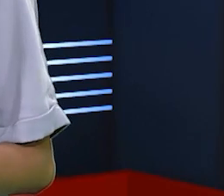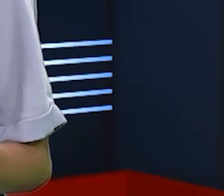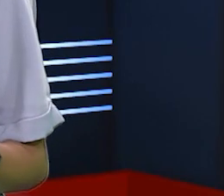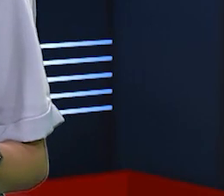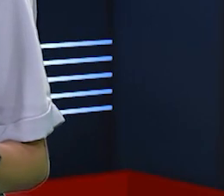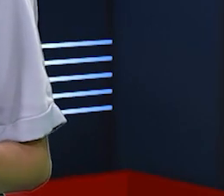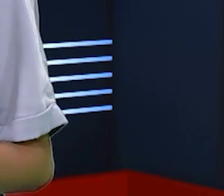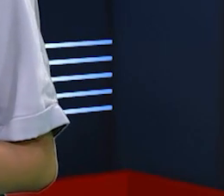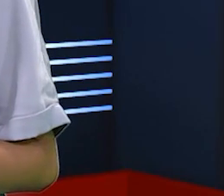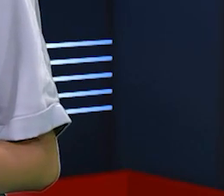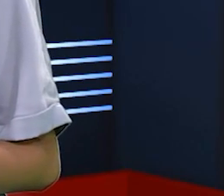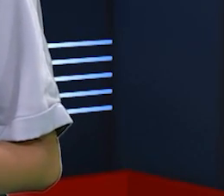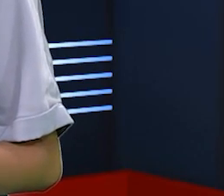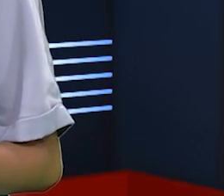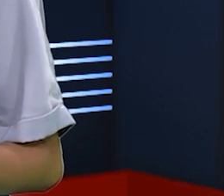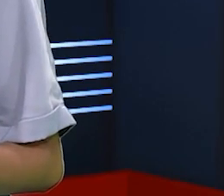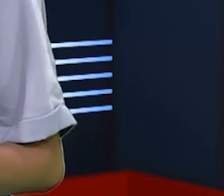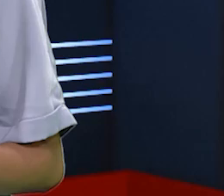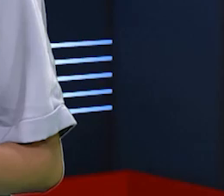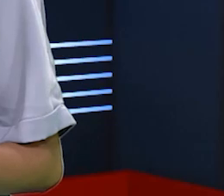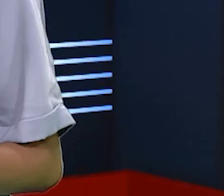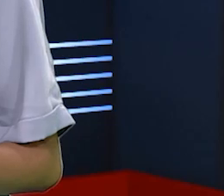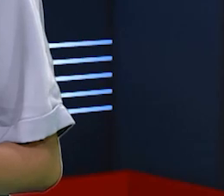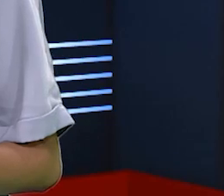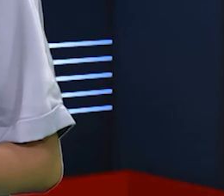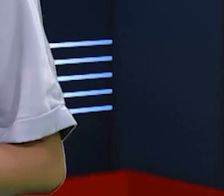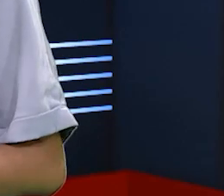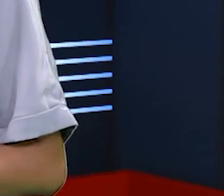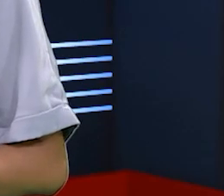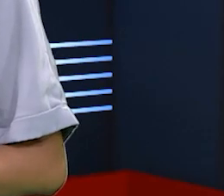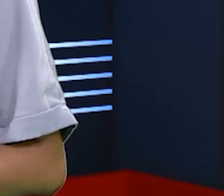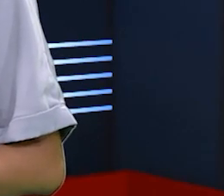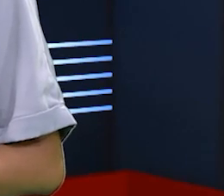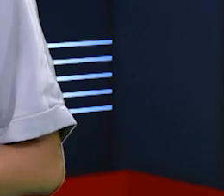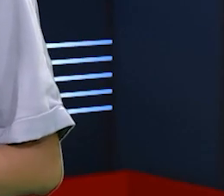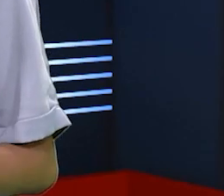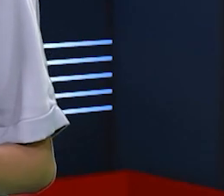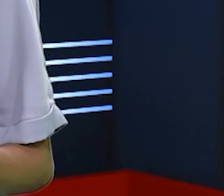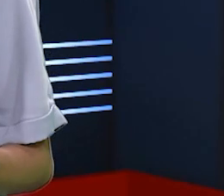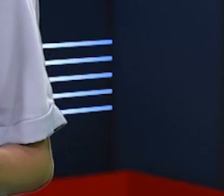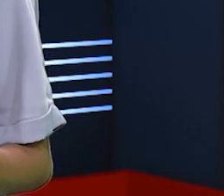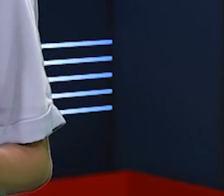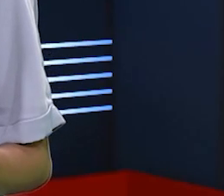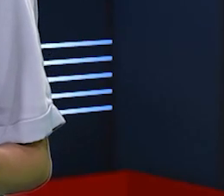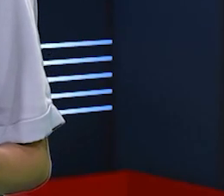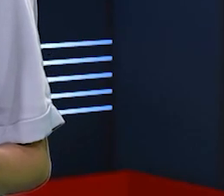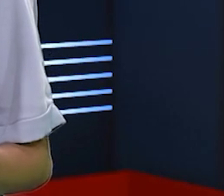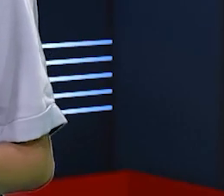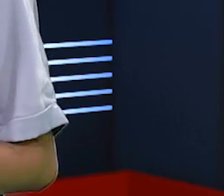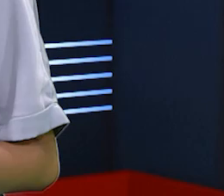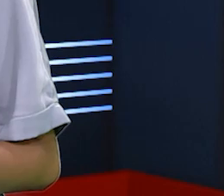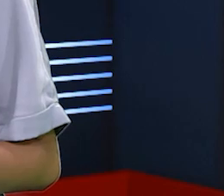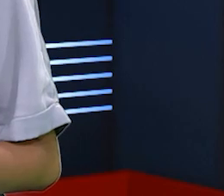seu posicionamento na votação do Orçamento do Estado na Generalidade. A política sublinhou que o seu voto pode